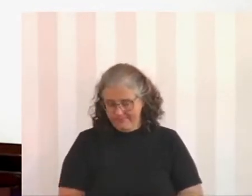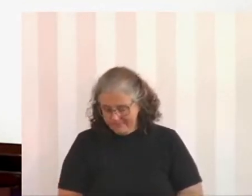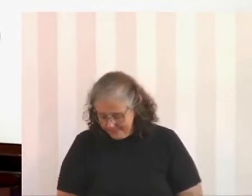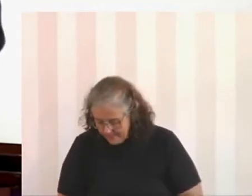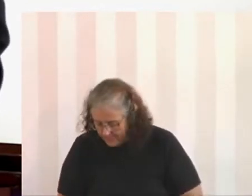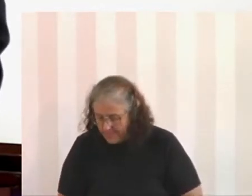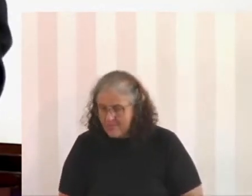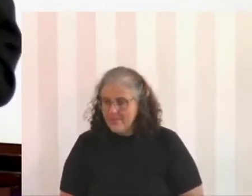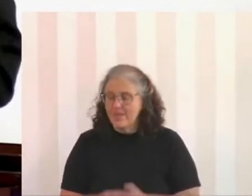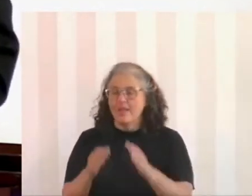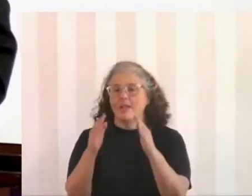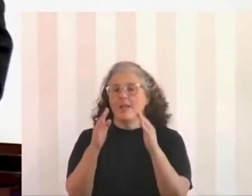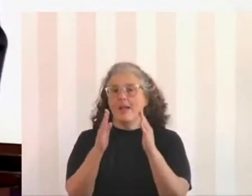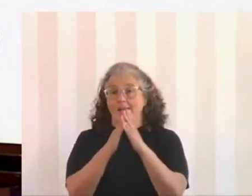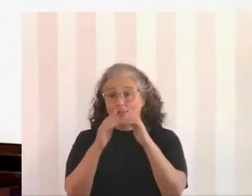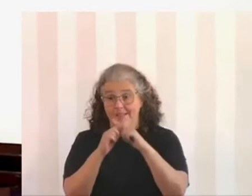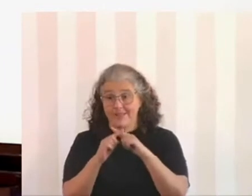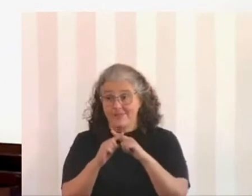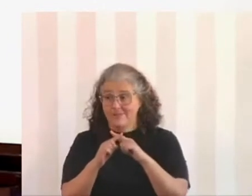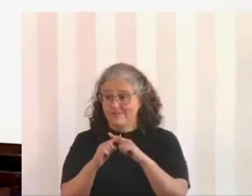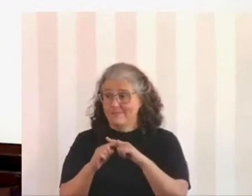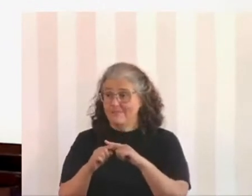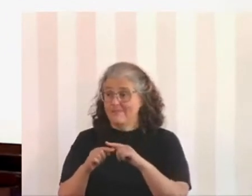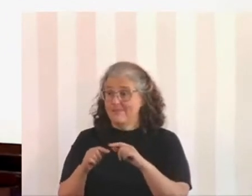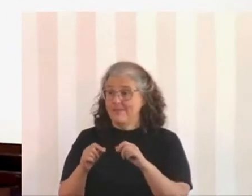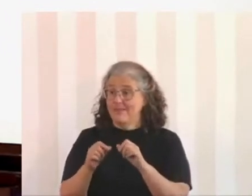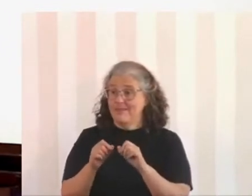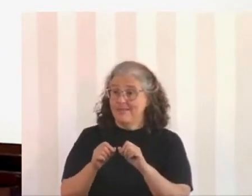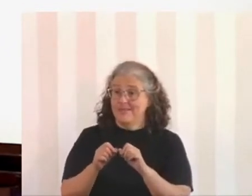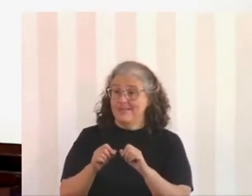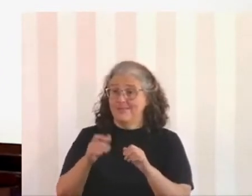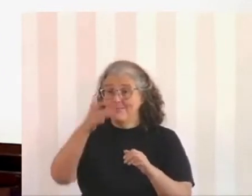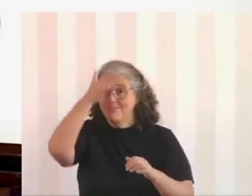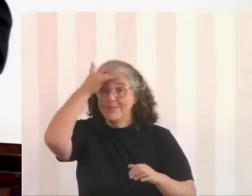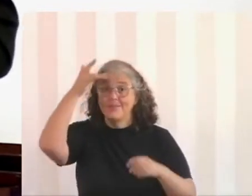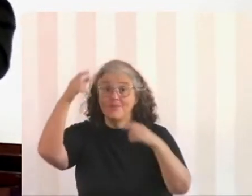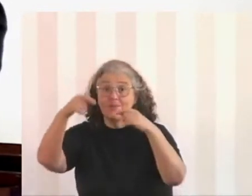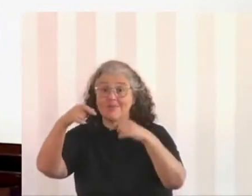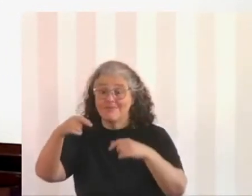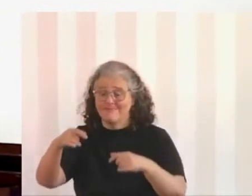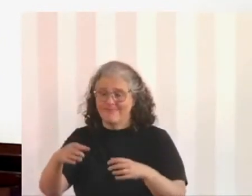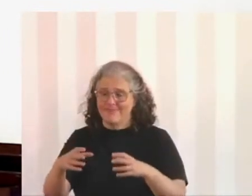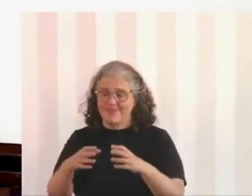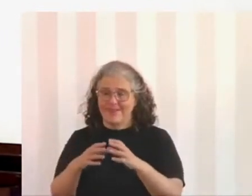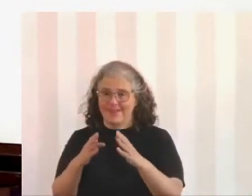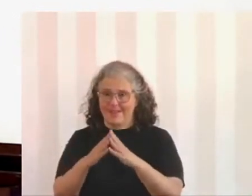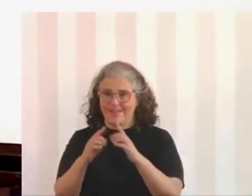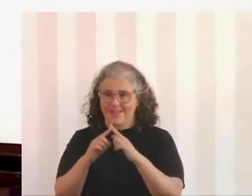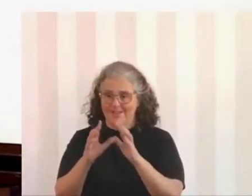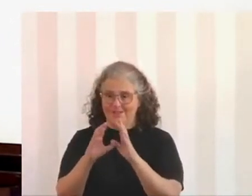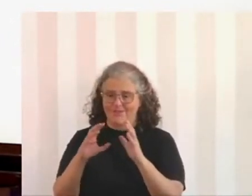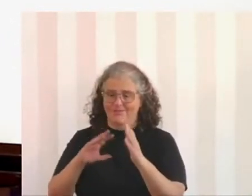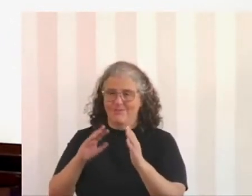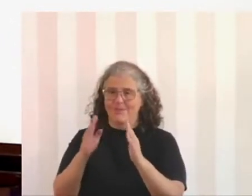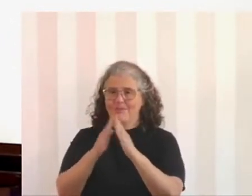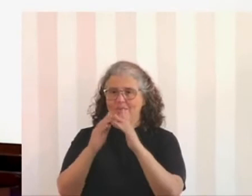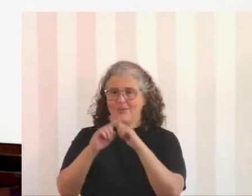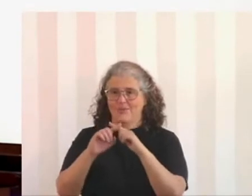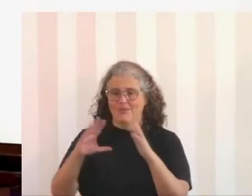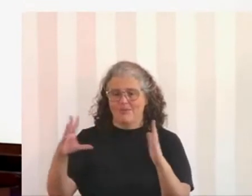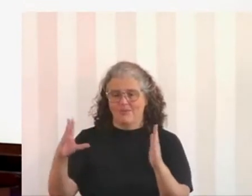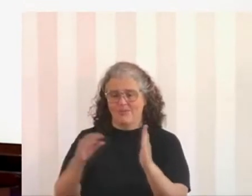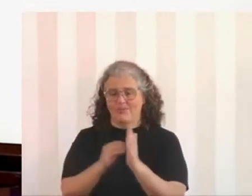igreja, ela é composta de pessoas, mas pessoas que se juntam